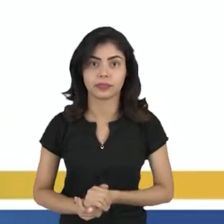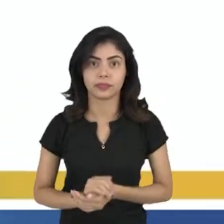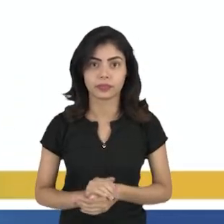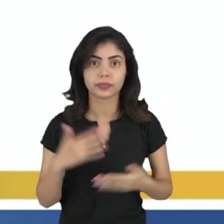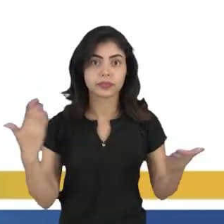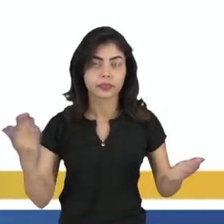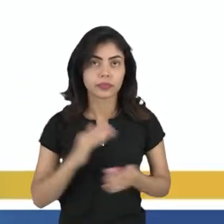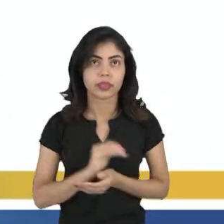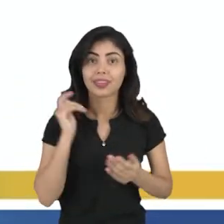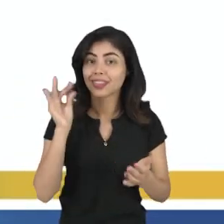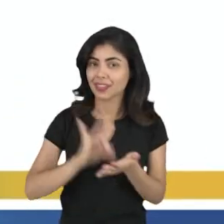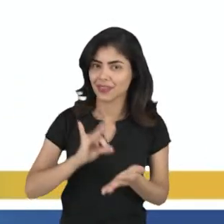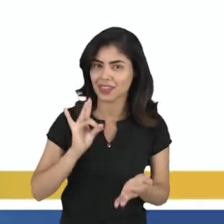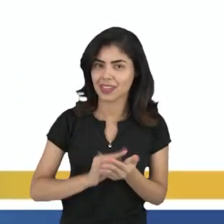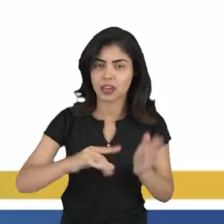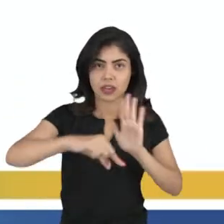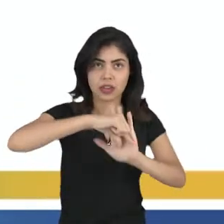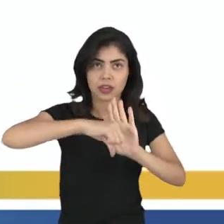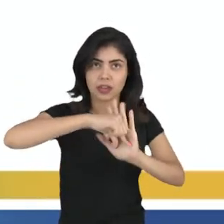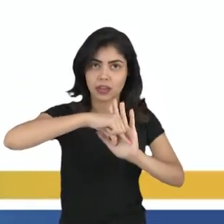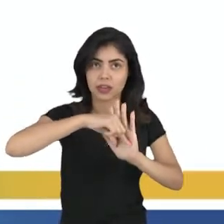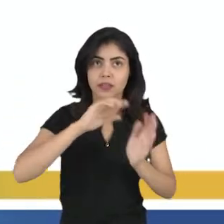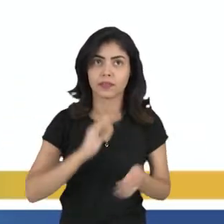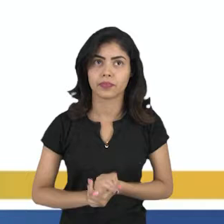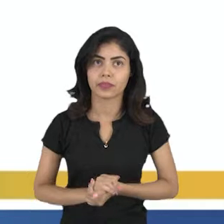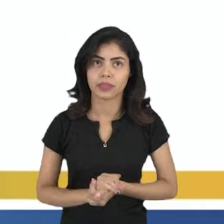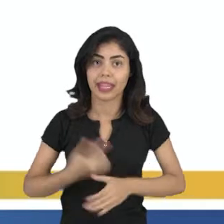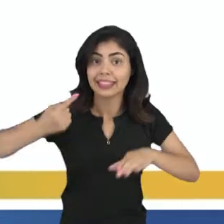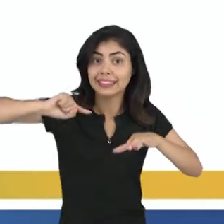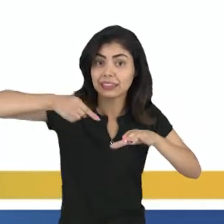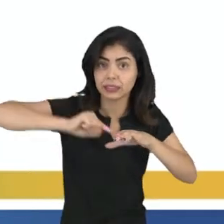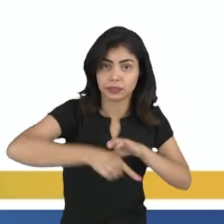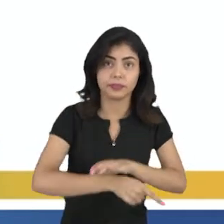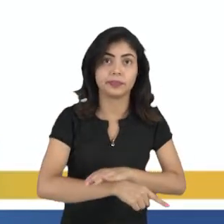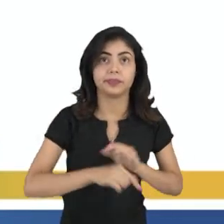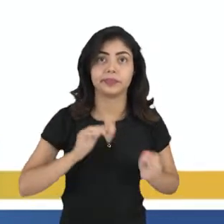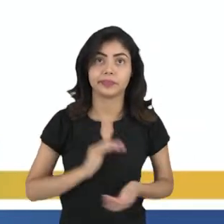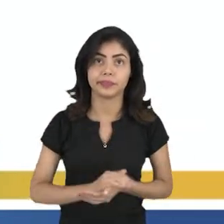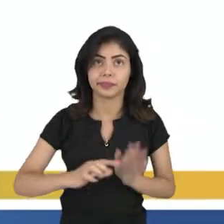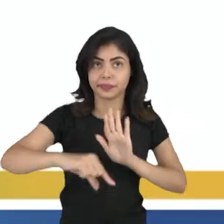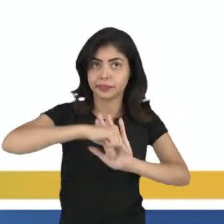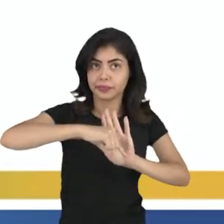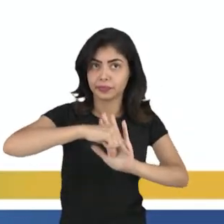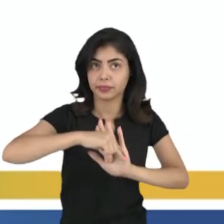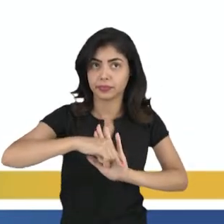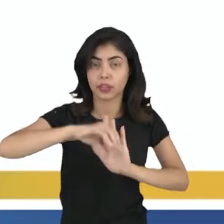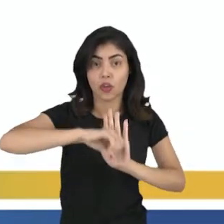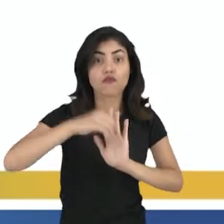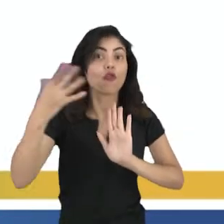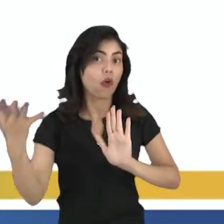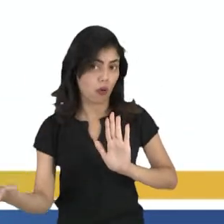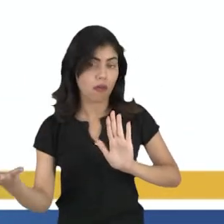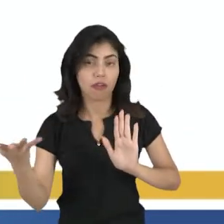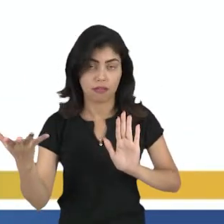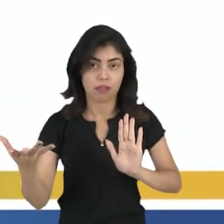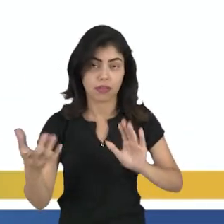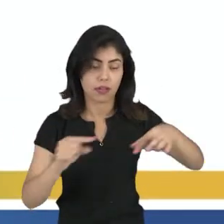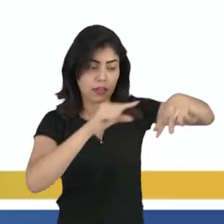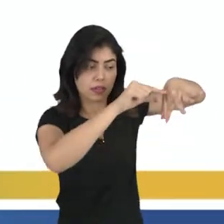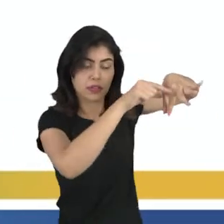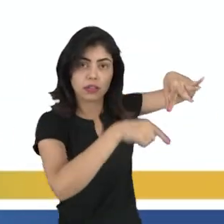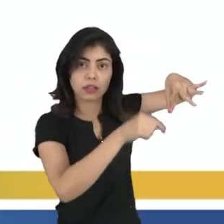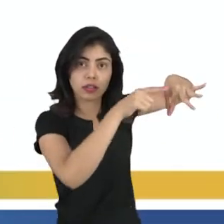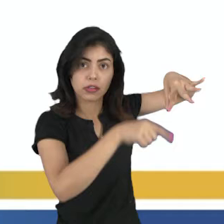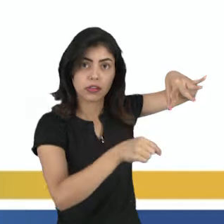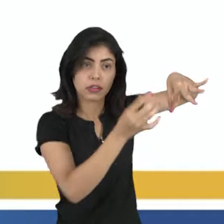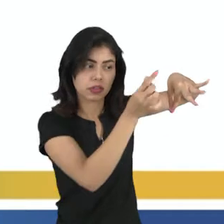na verdade, a vagina ela está localizada internamente. Nessa parte externa, tudo isso que a gente